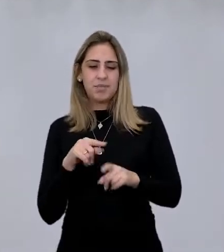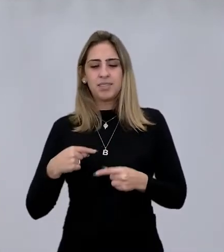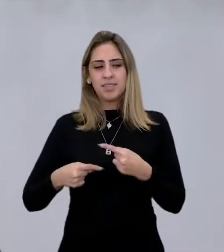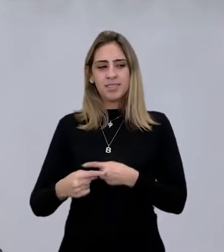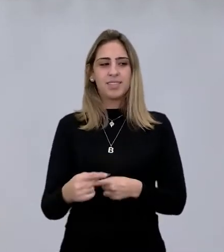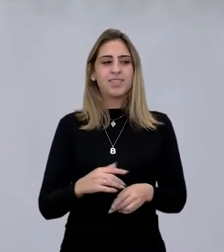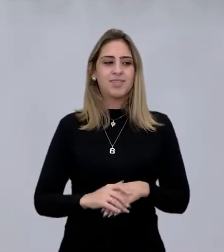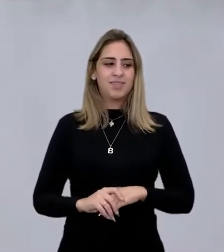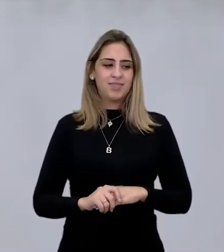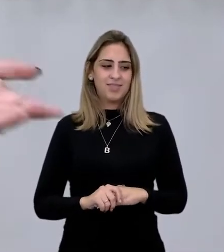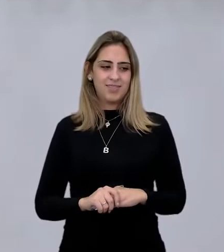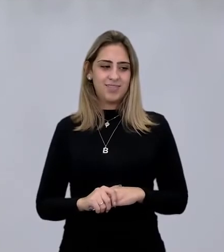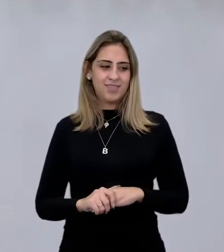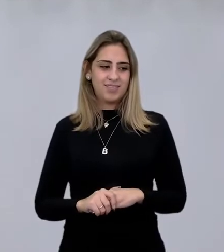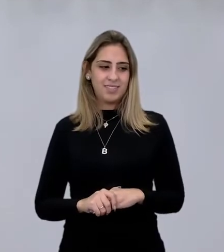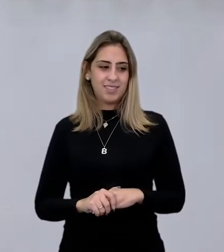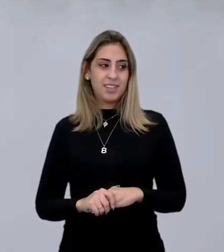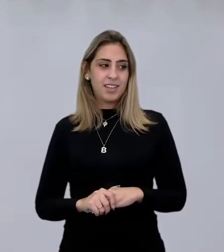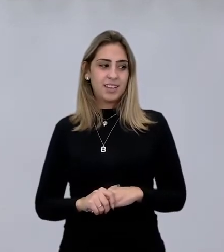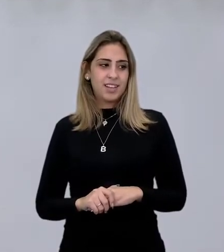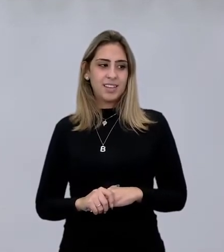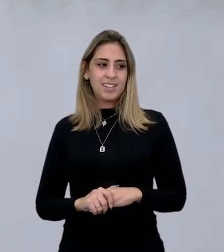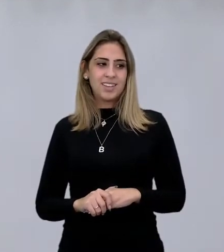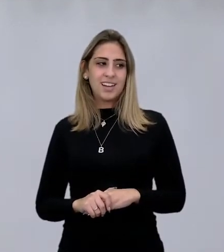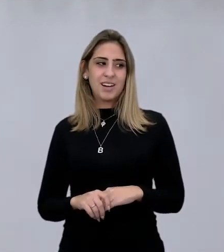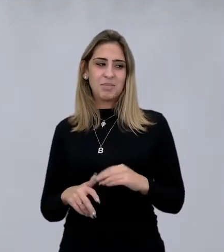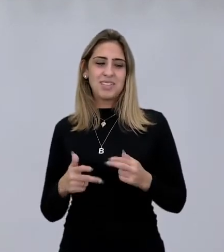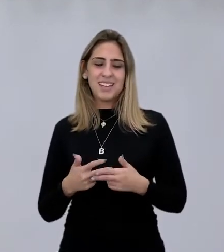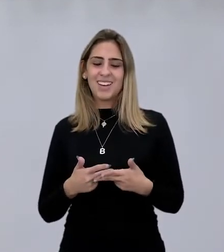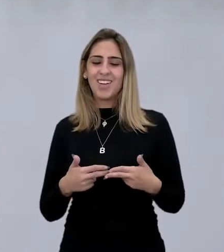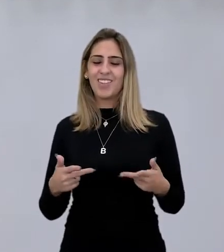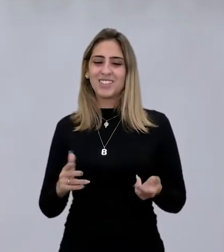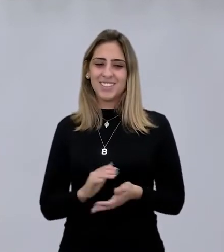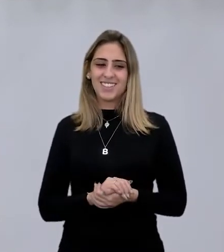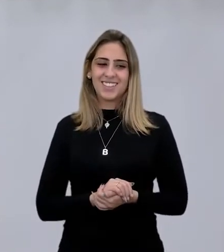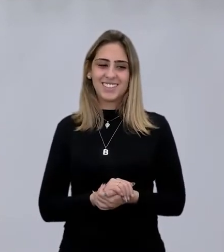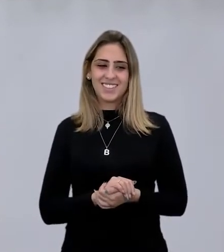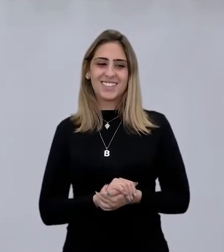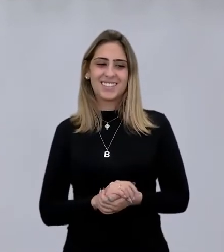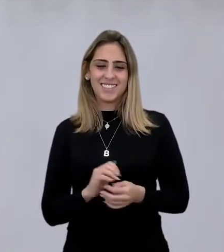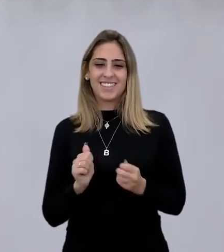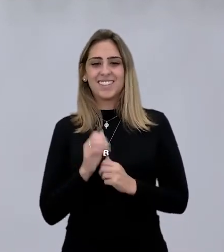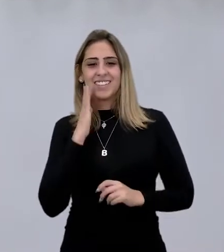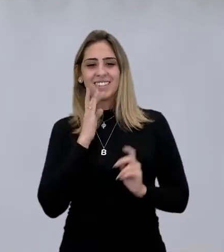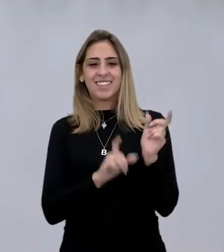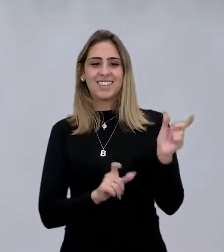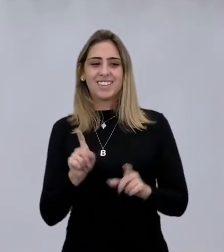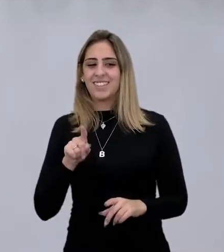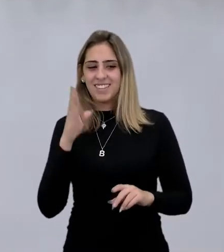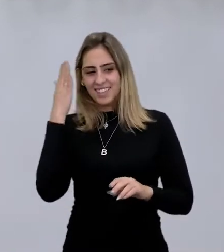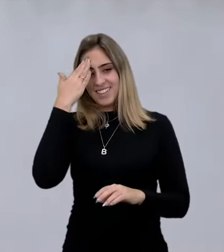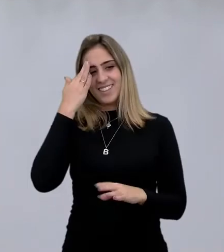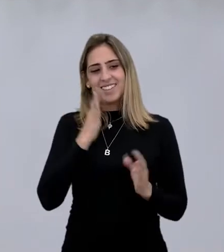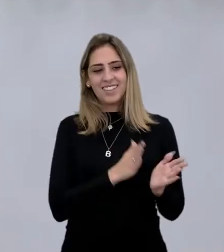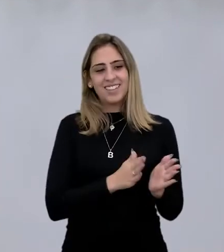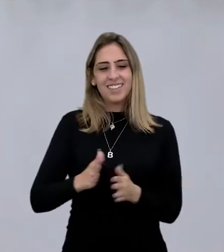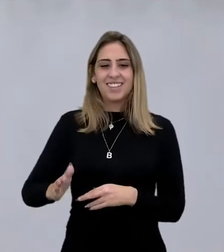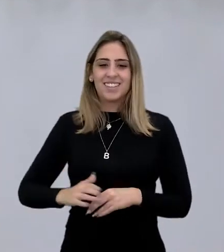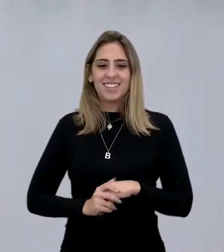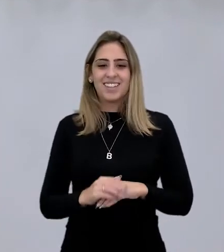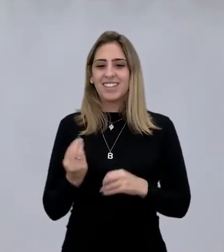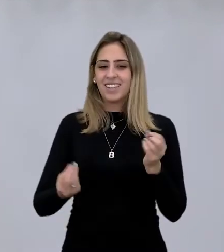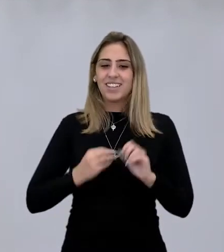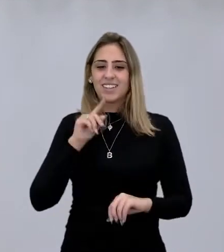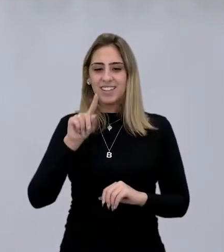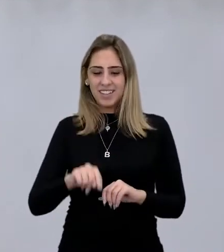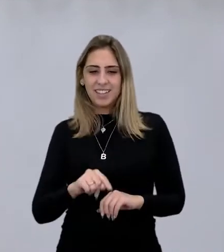tem dinâmica no trabalho. Cara, não é assim que funciona. Tipo, não é uma decisão sua. Se você não entende o processo de como isso